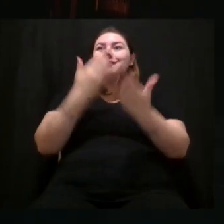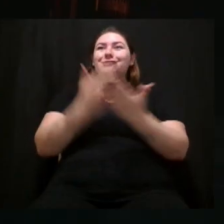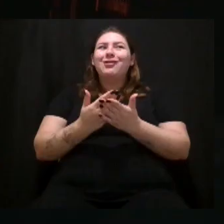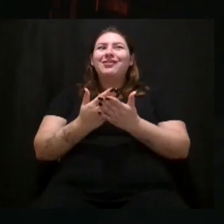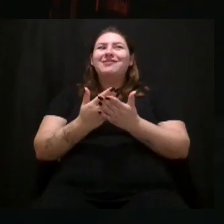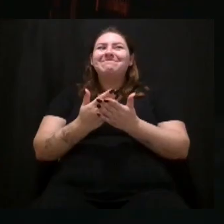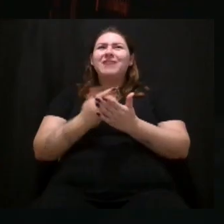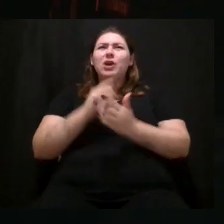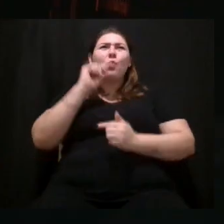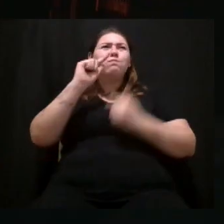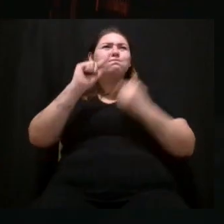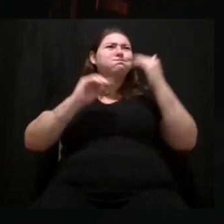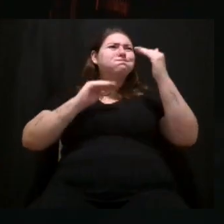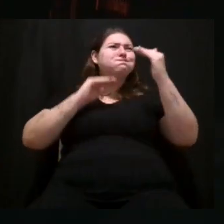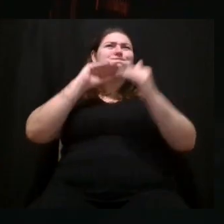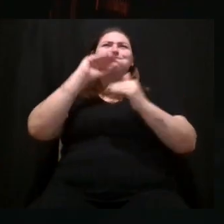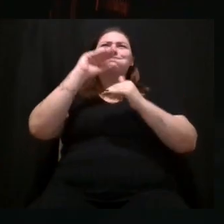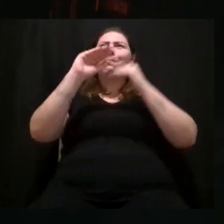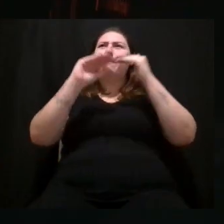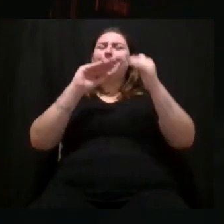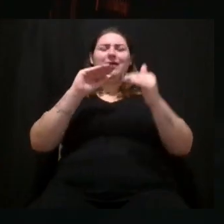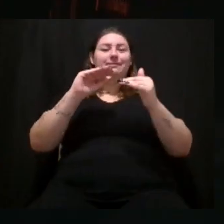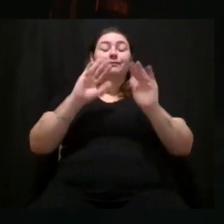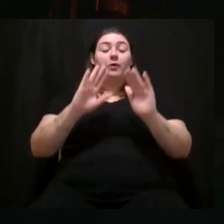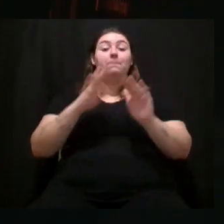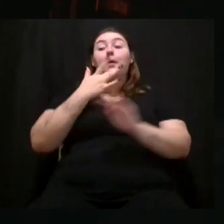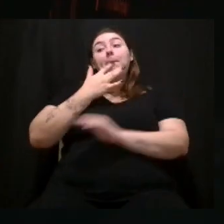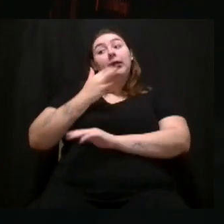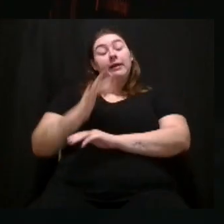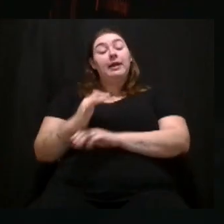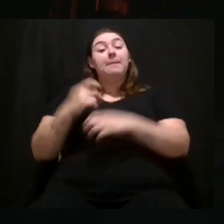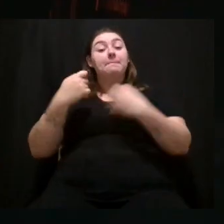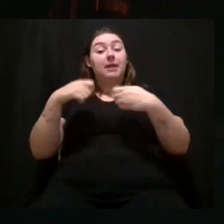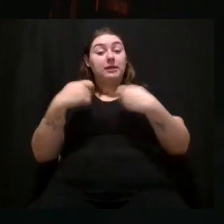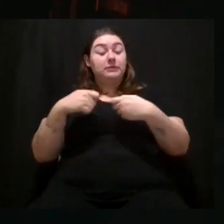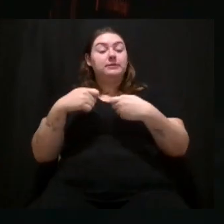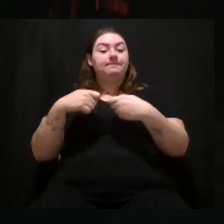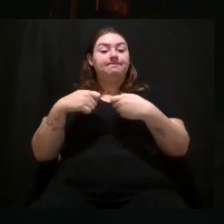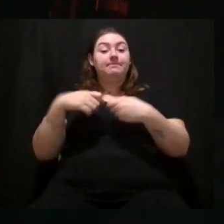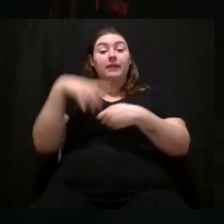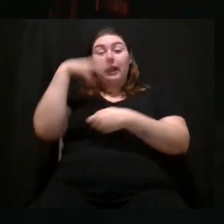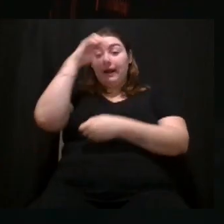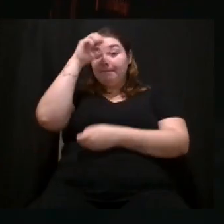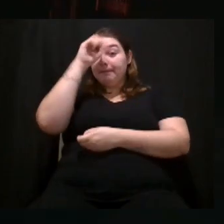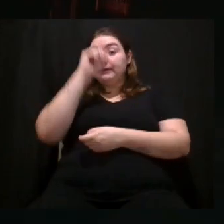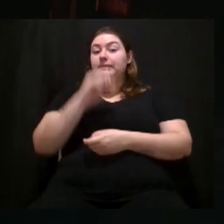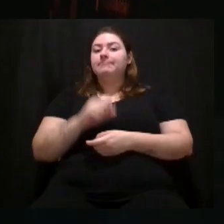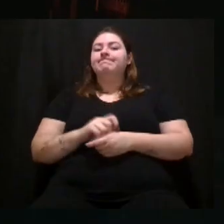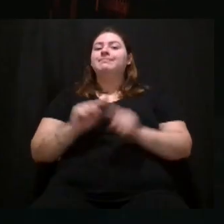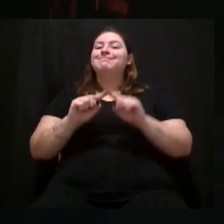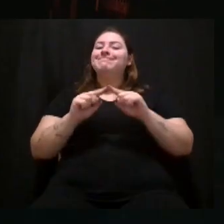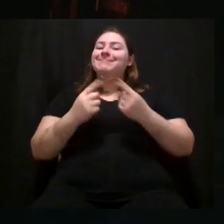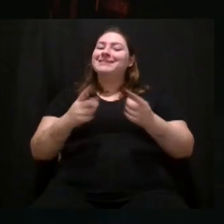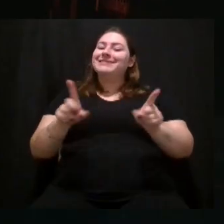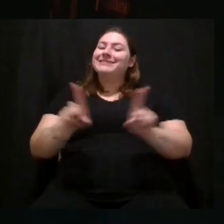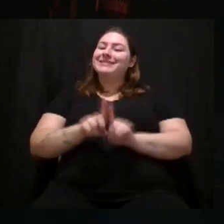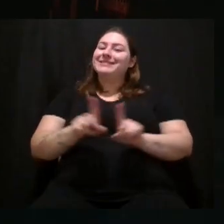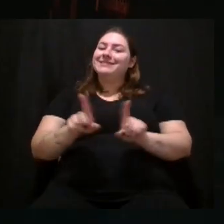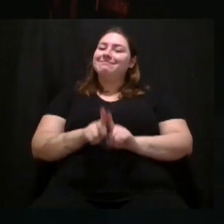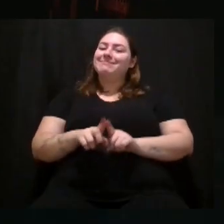dos resultados acadêmicos. Uma criança, ela precisa aprender, mas também precisa sentir-se